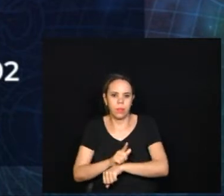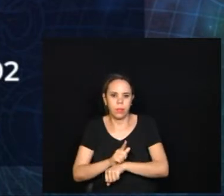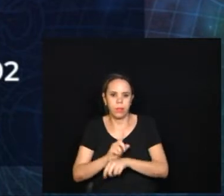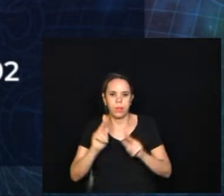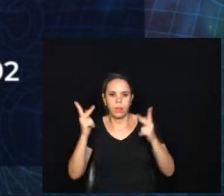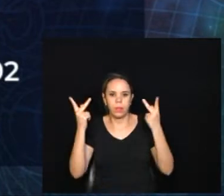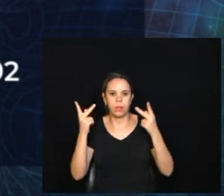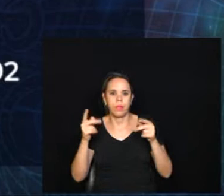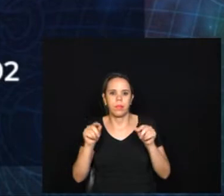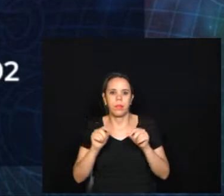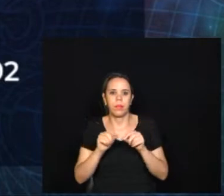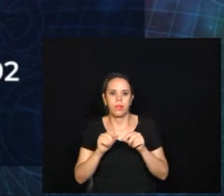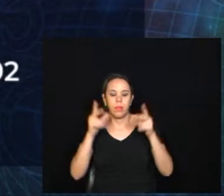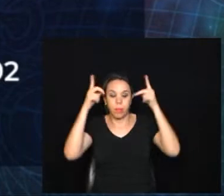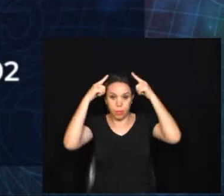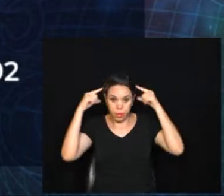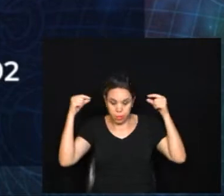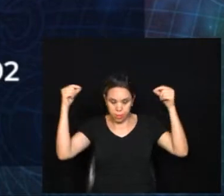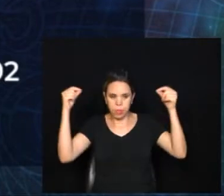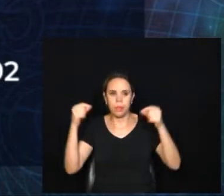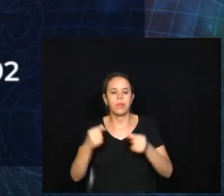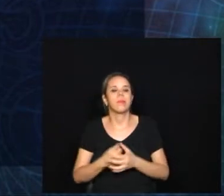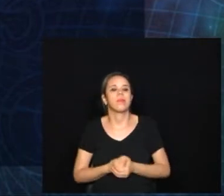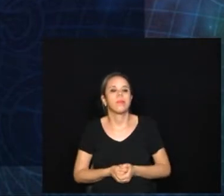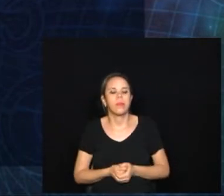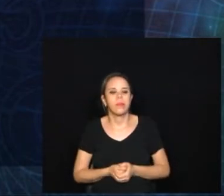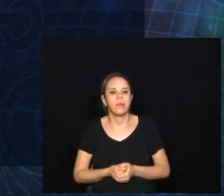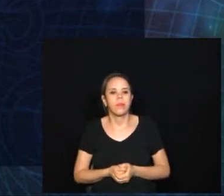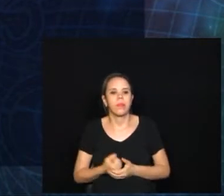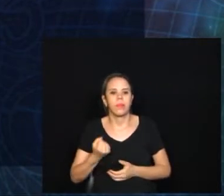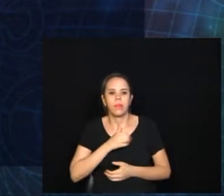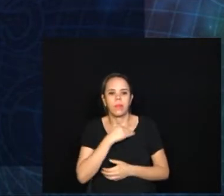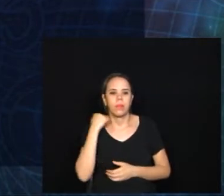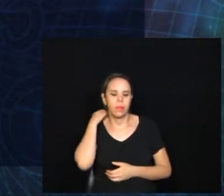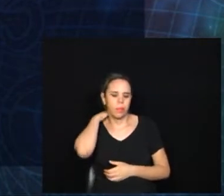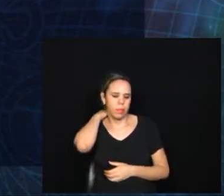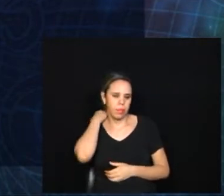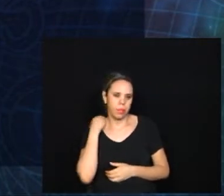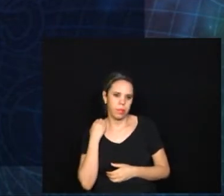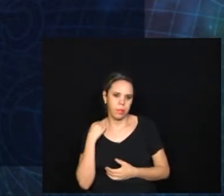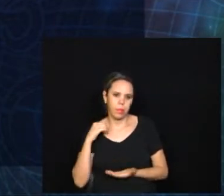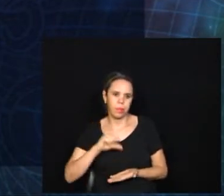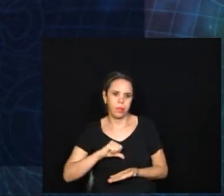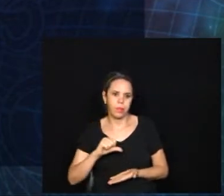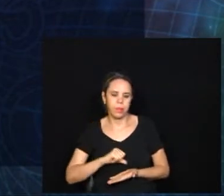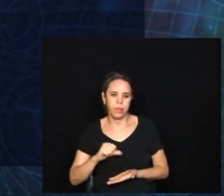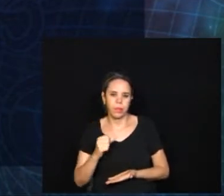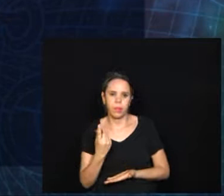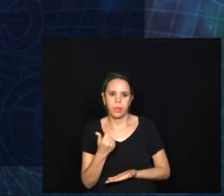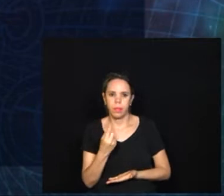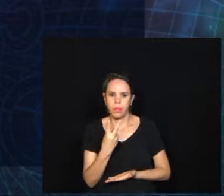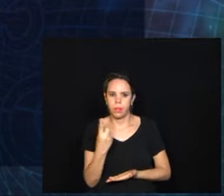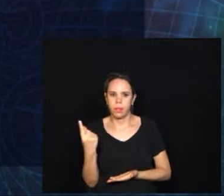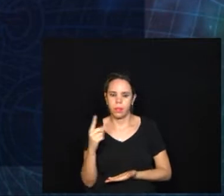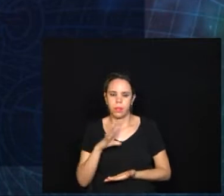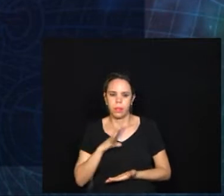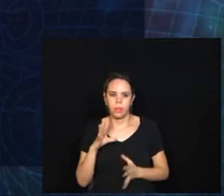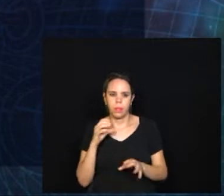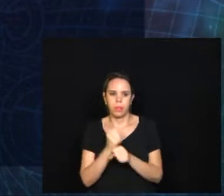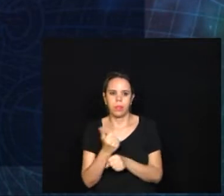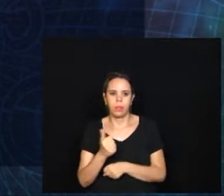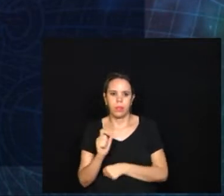e Olambra. Agora nós vamos falar então dos óbitos aqui na nossa região. Nos 21 municípios somam